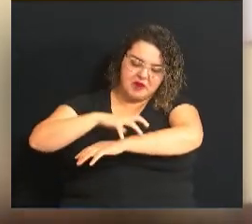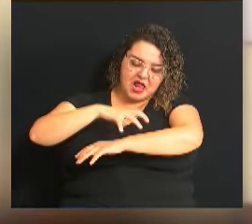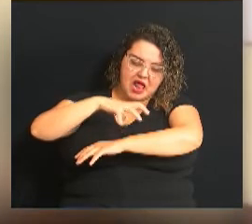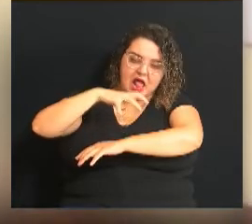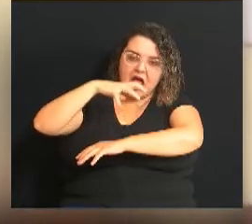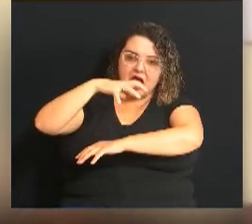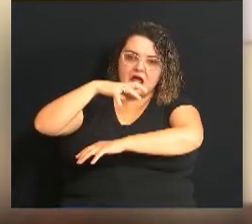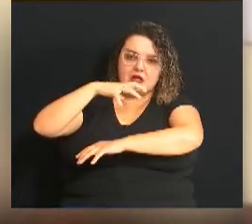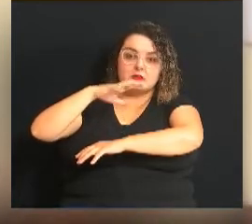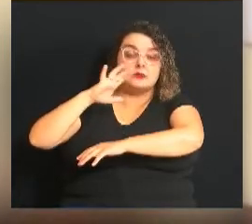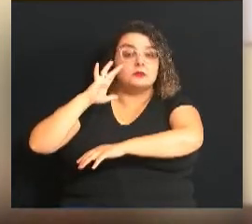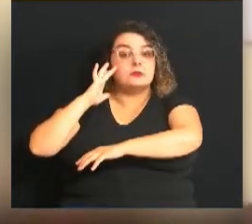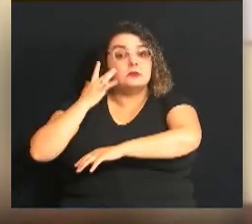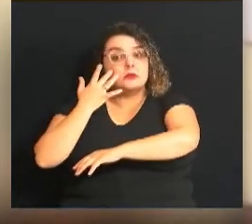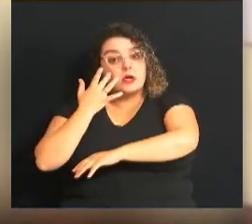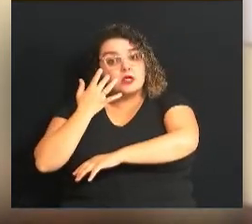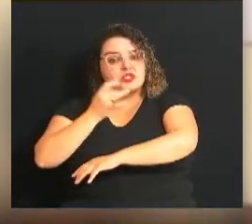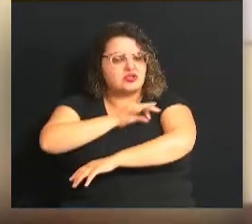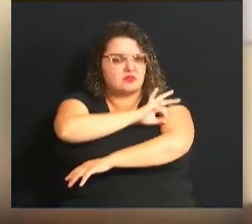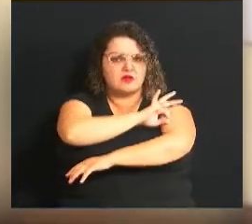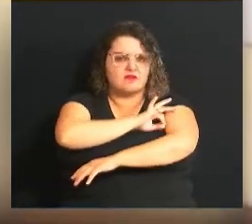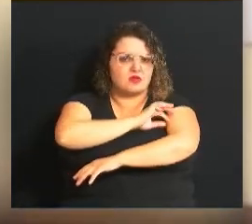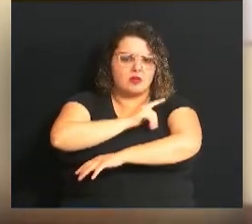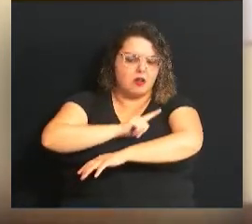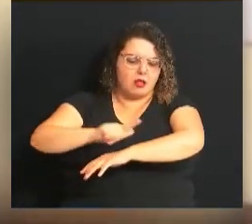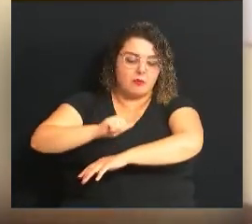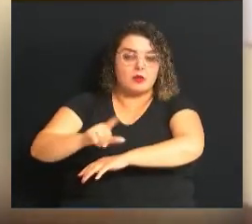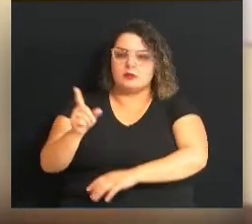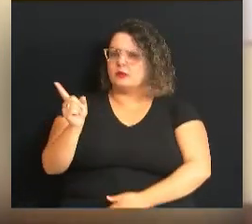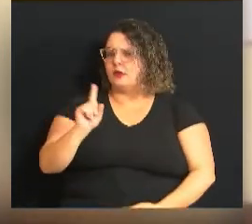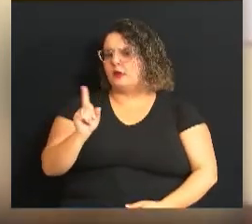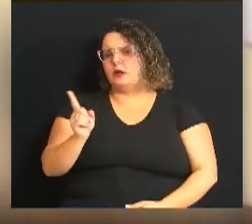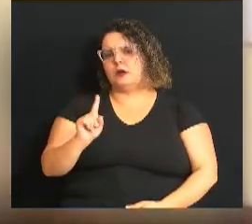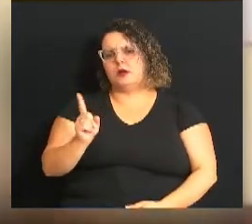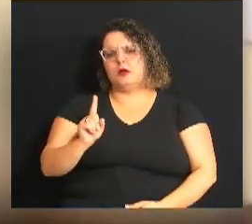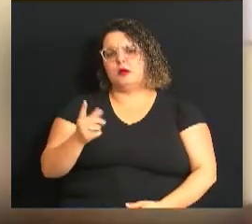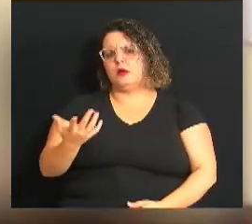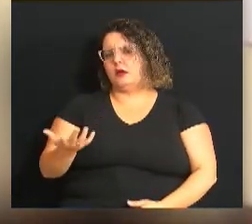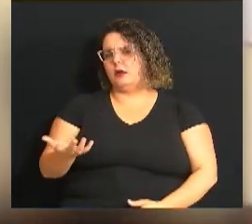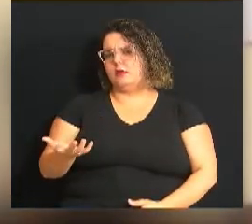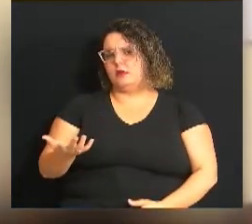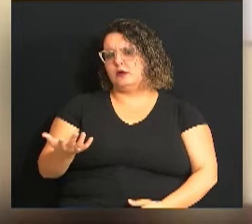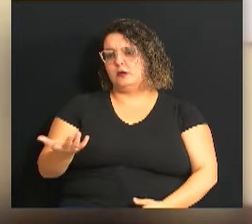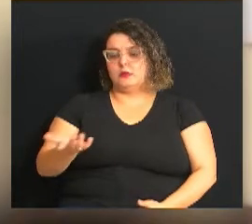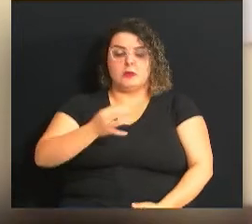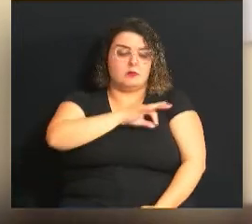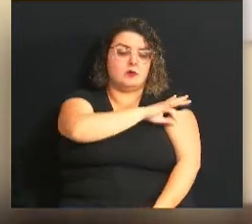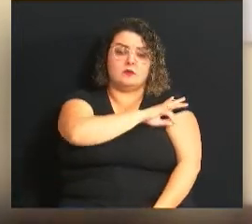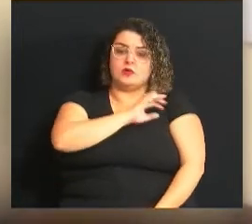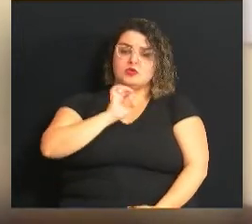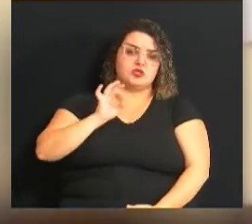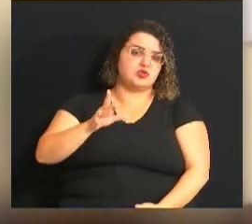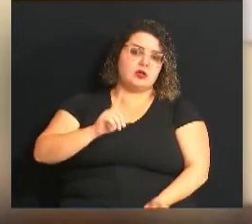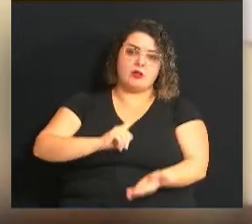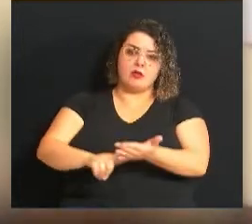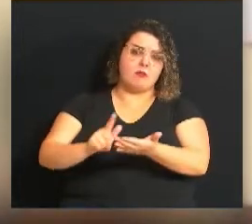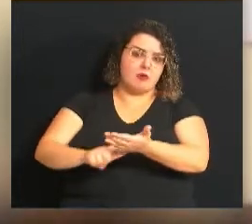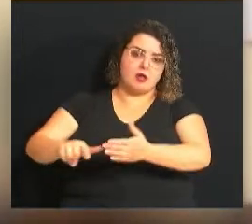é obrigado a prefeitura a limpar. Não, não é não. Se fosse então, a prefeitura só vai limpar a